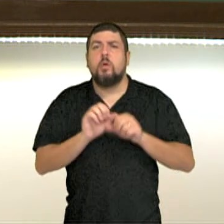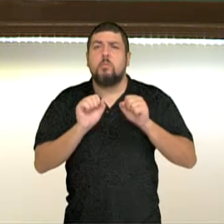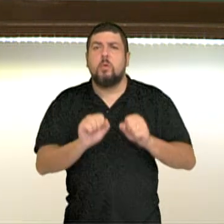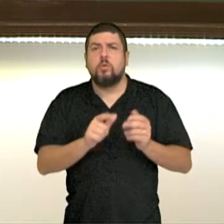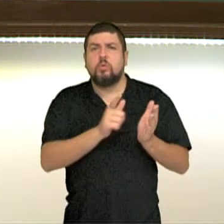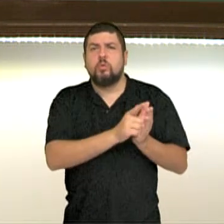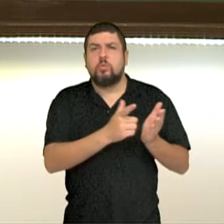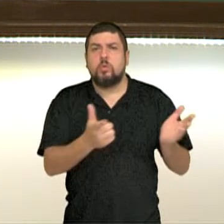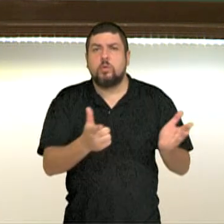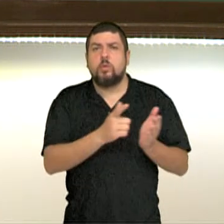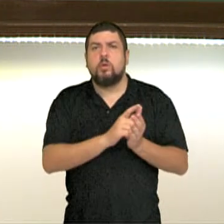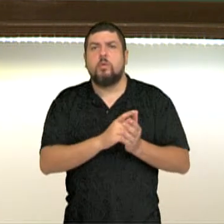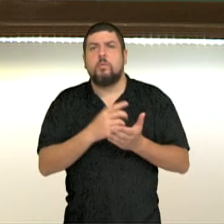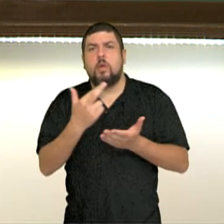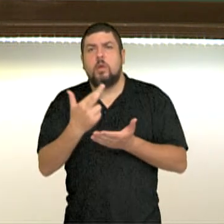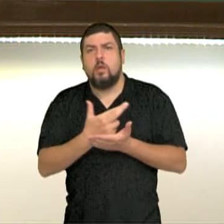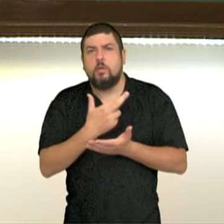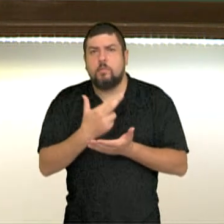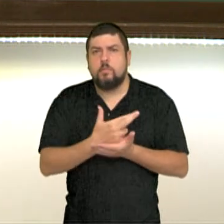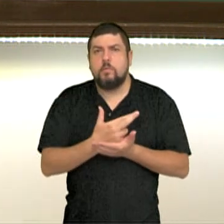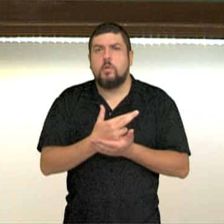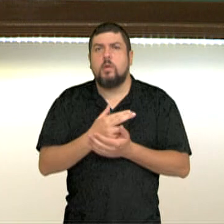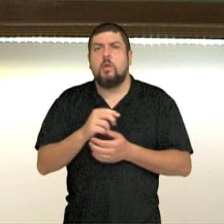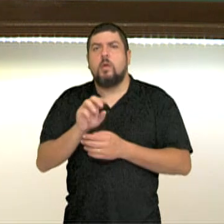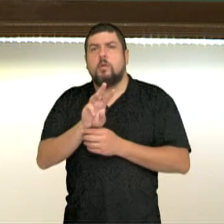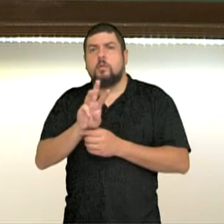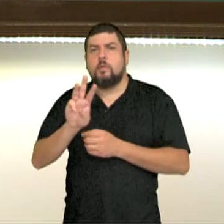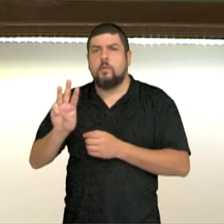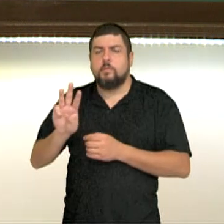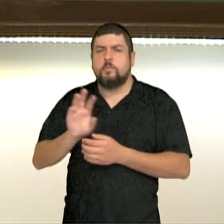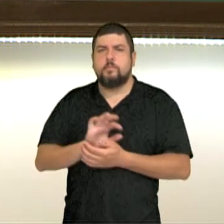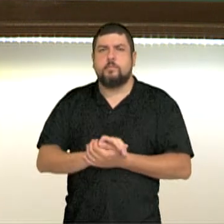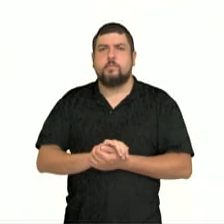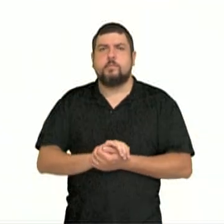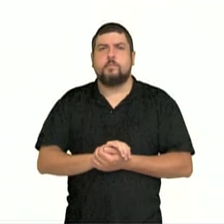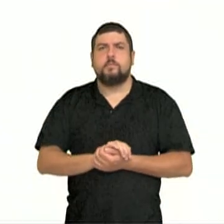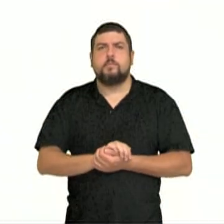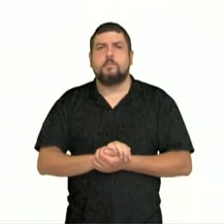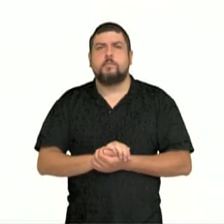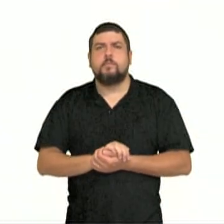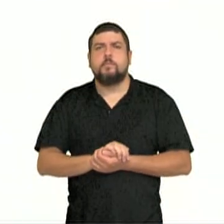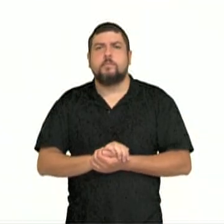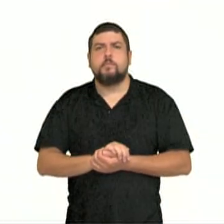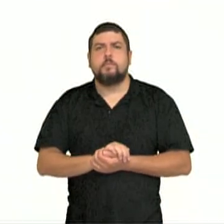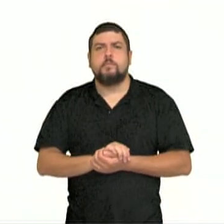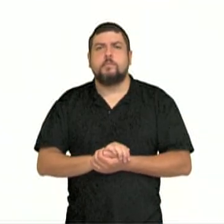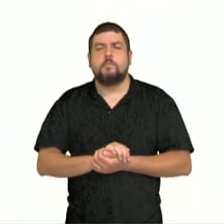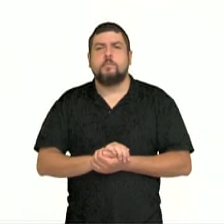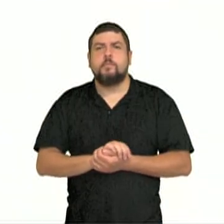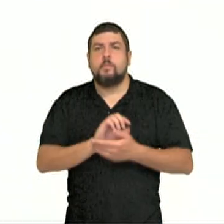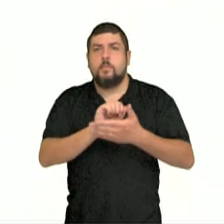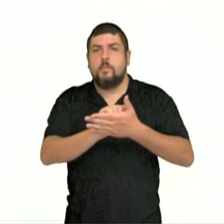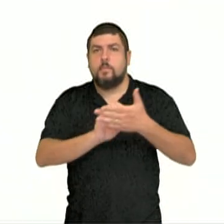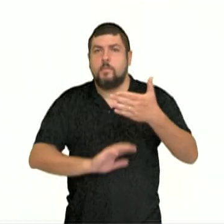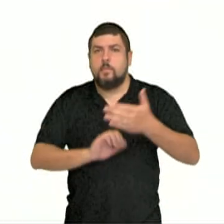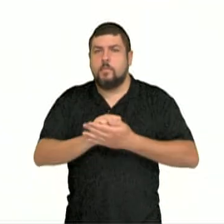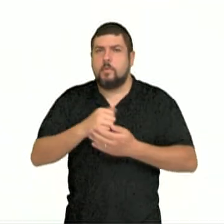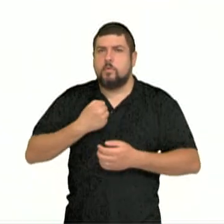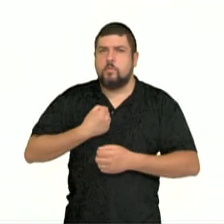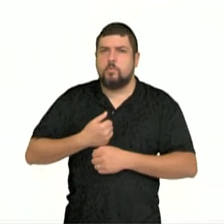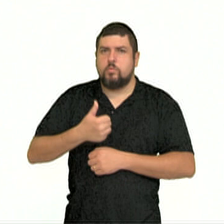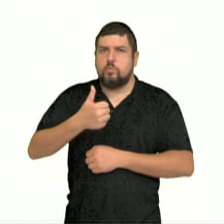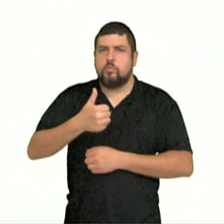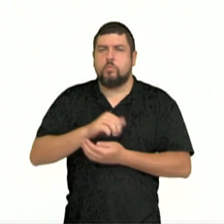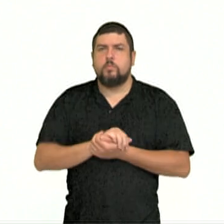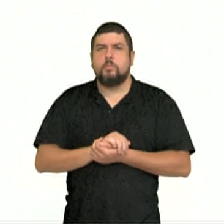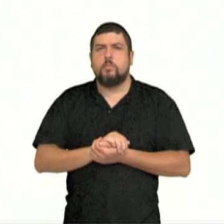revistas, em sites. Nesse caso aqui foi publicado em um site, né? Atividade de número 1, essa entrevista